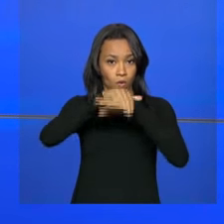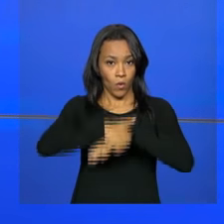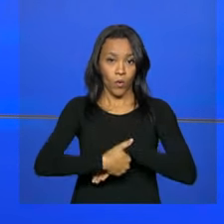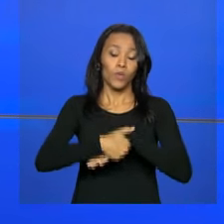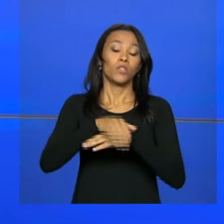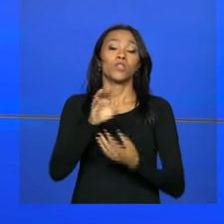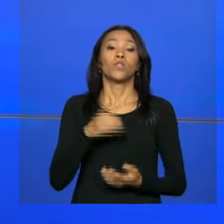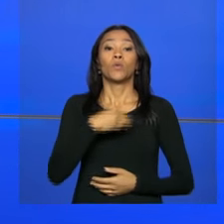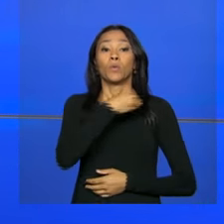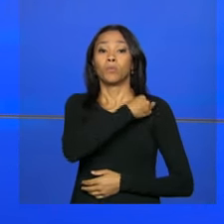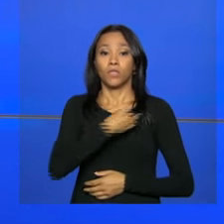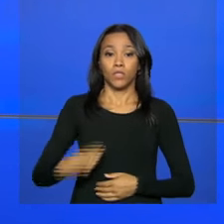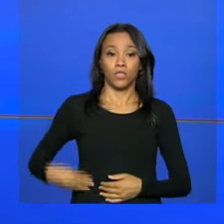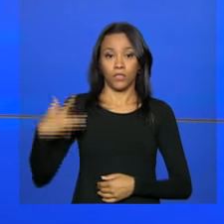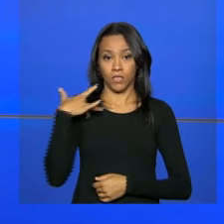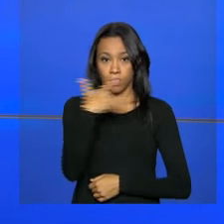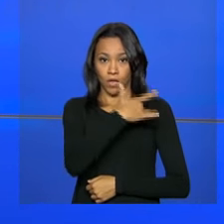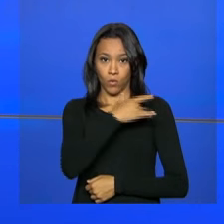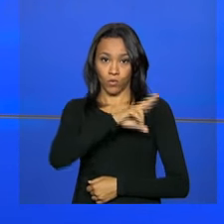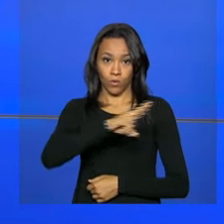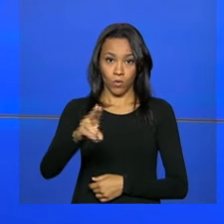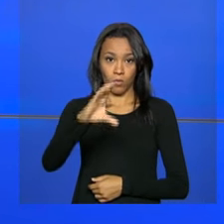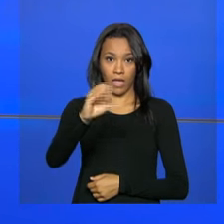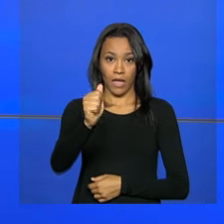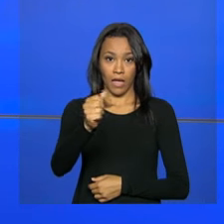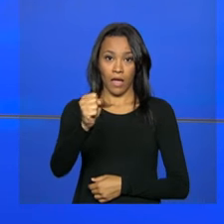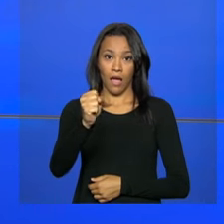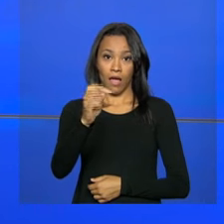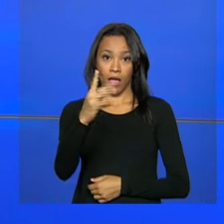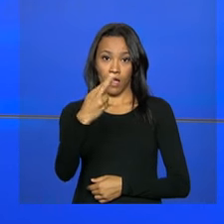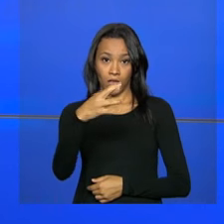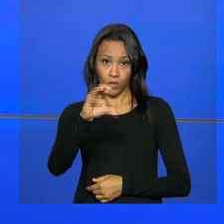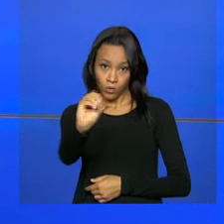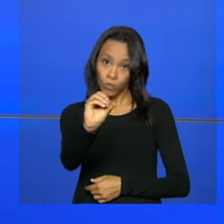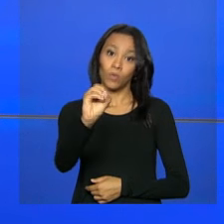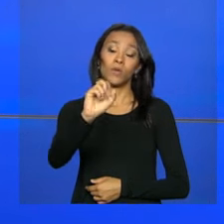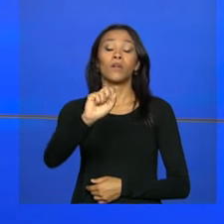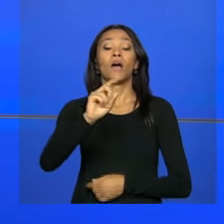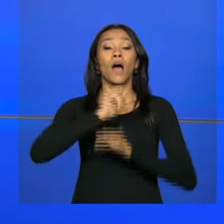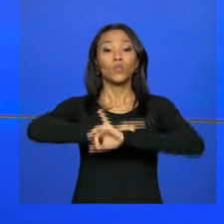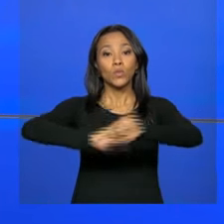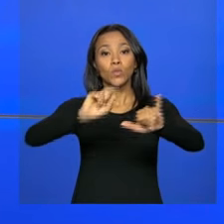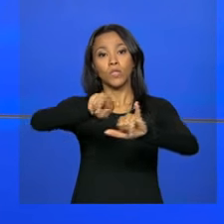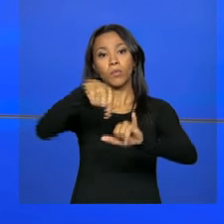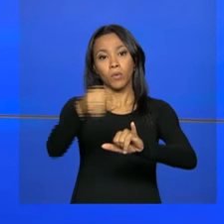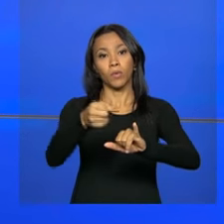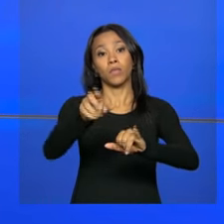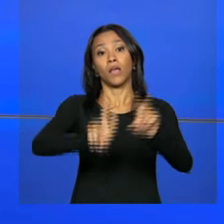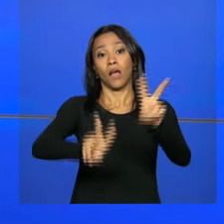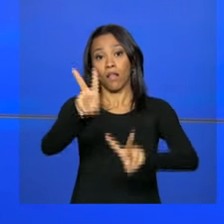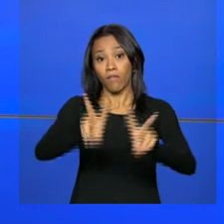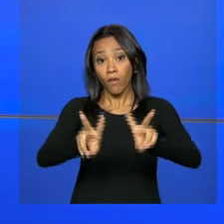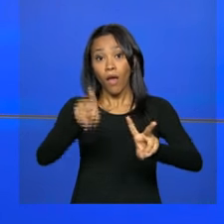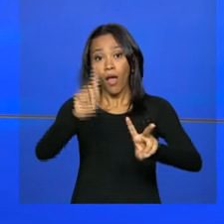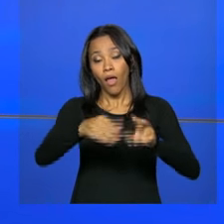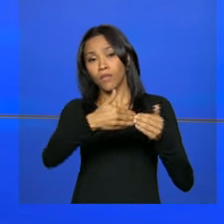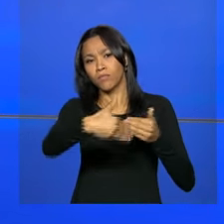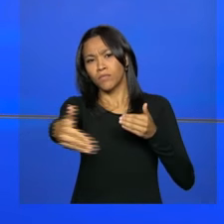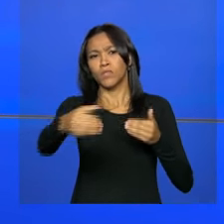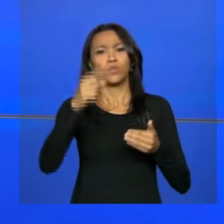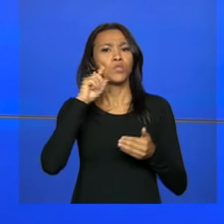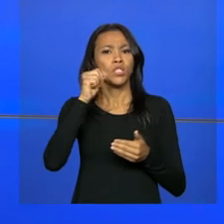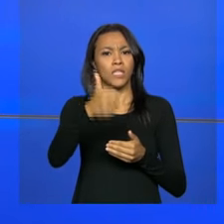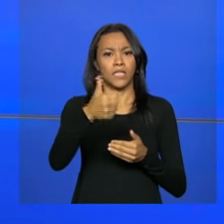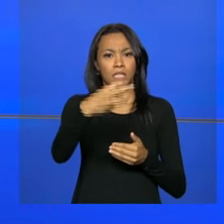ministro da saúde Marcelo Castro anunciou uma mobilização Nacional logo após o carnaval A ideia é realizar em todo o país no dia